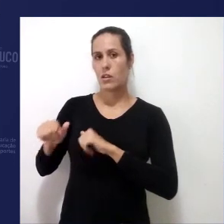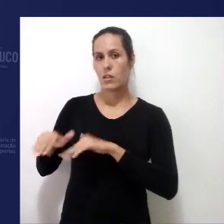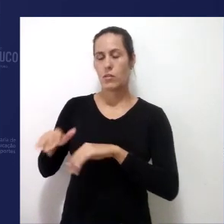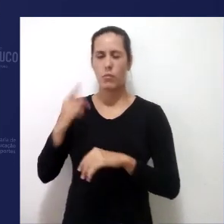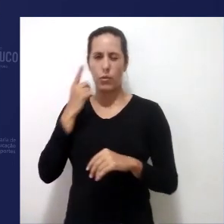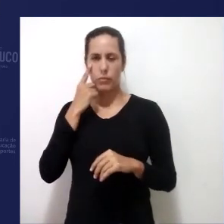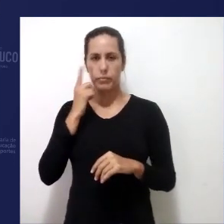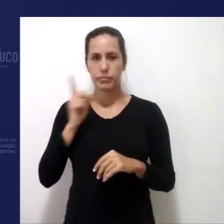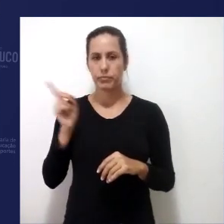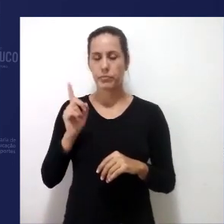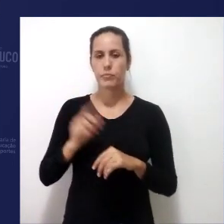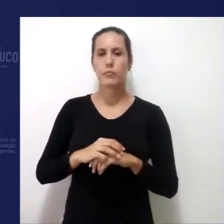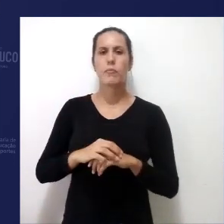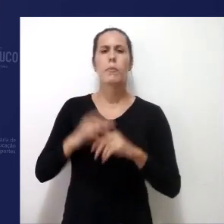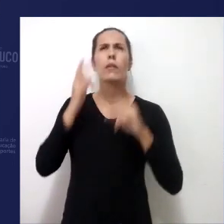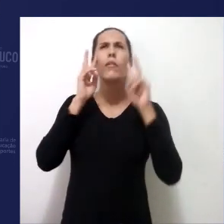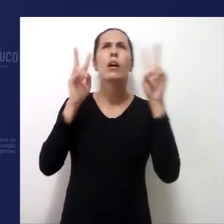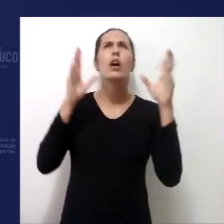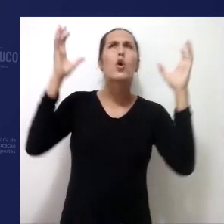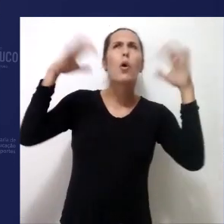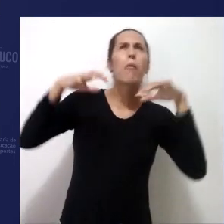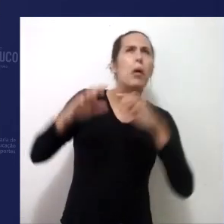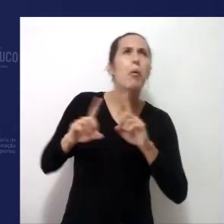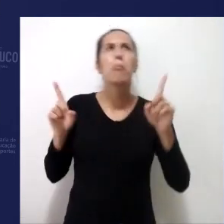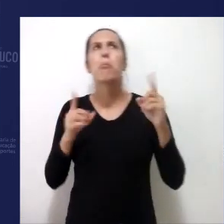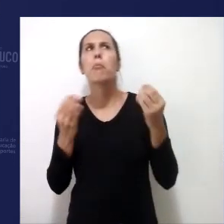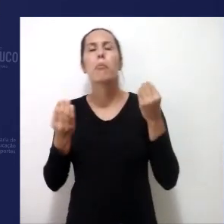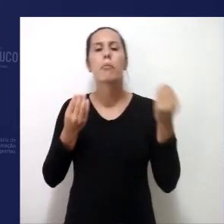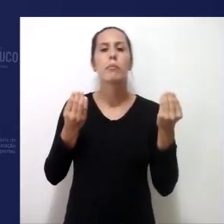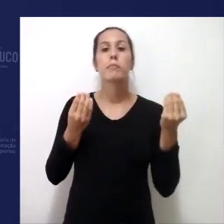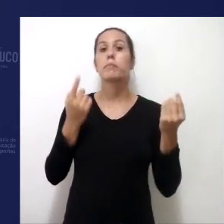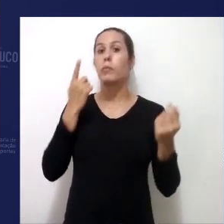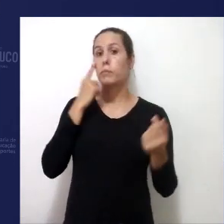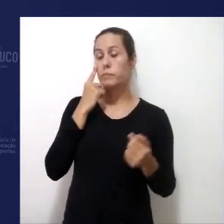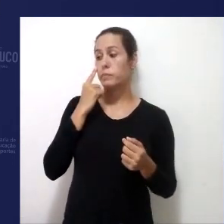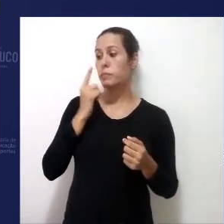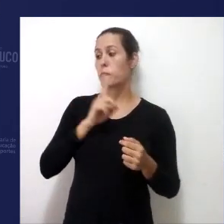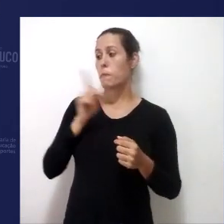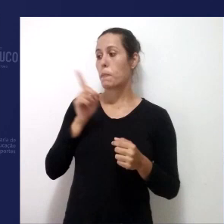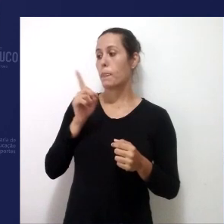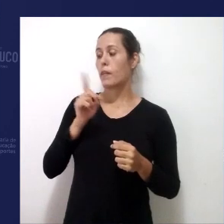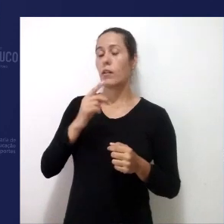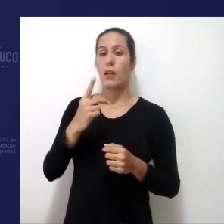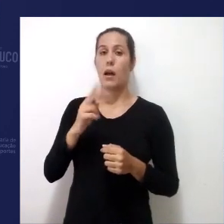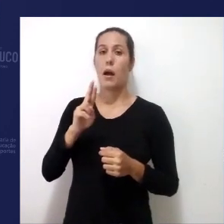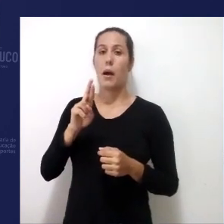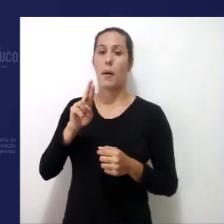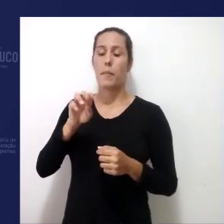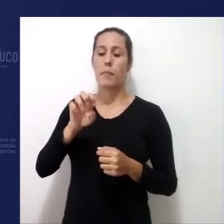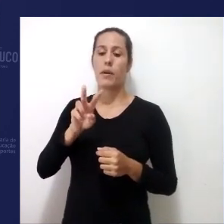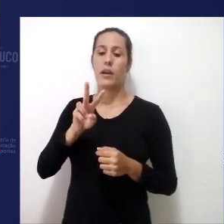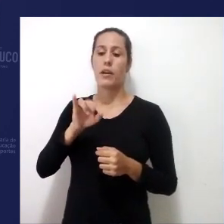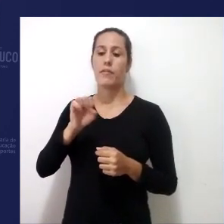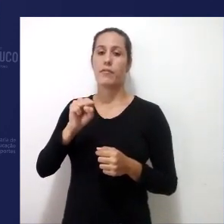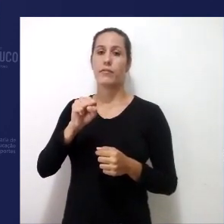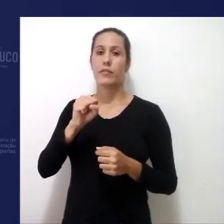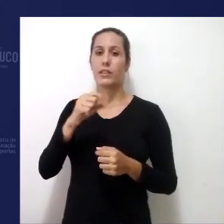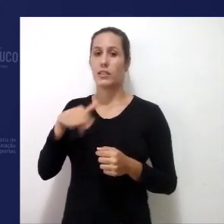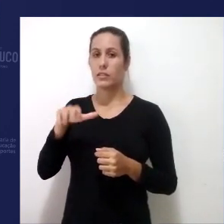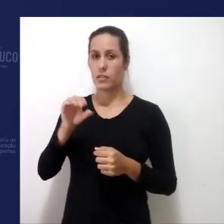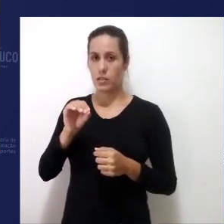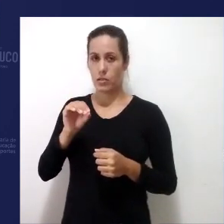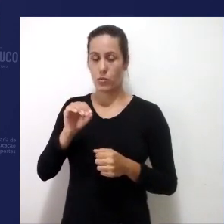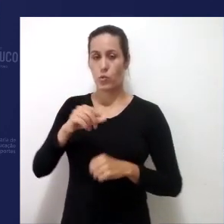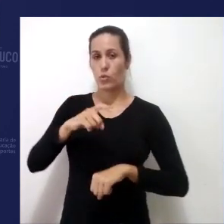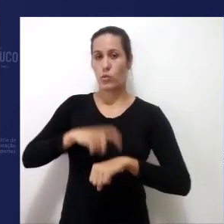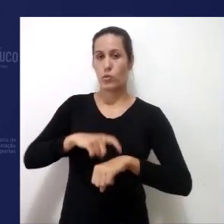setembro. A gente observa aí que na telinha, quando se fala da previsão do tempo, vai se falar